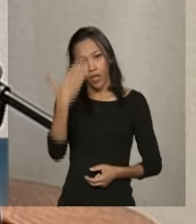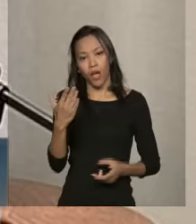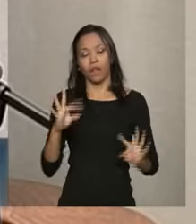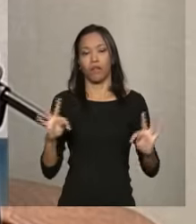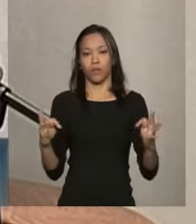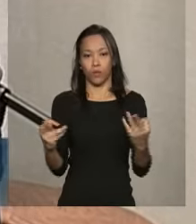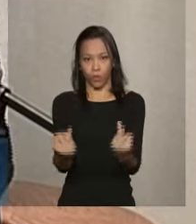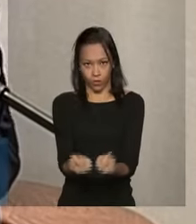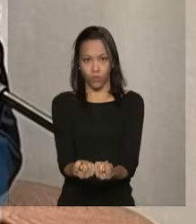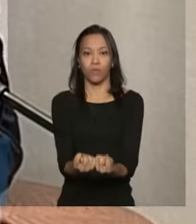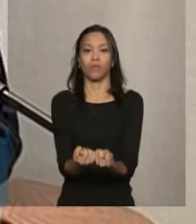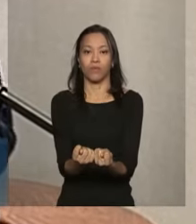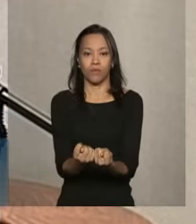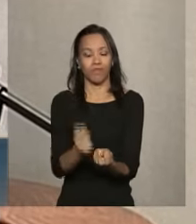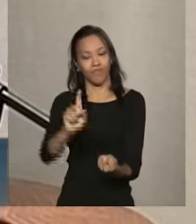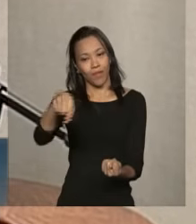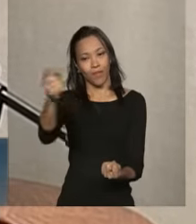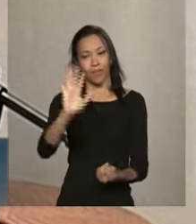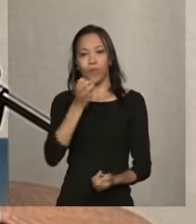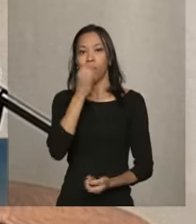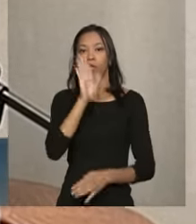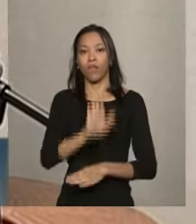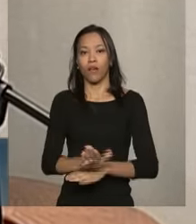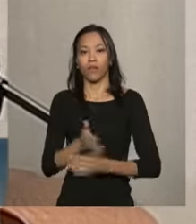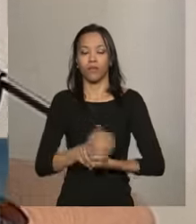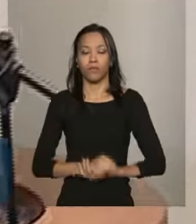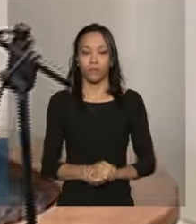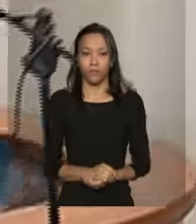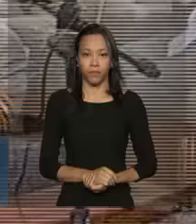todos até mais boa